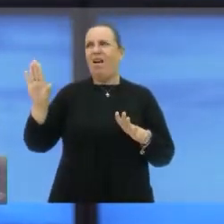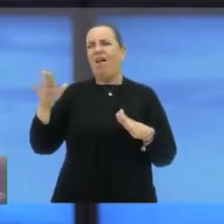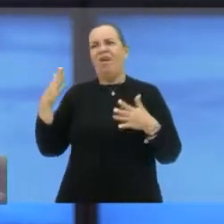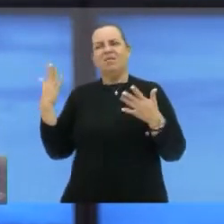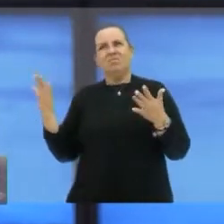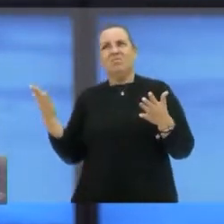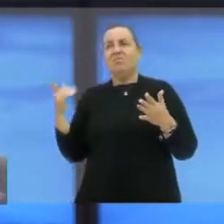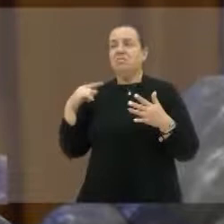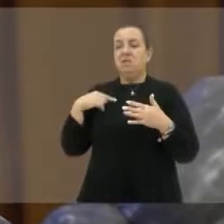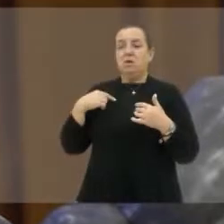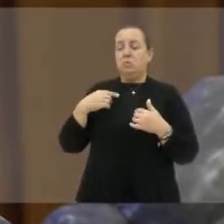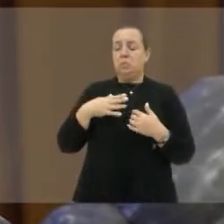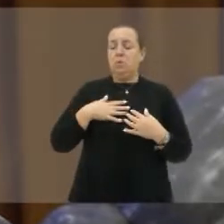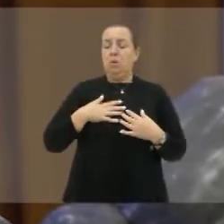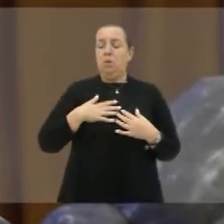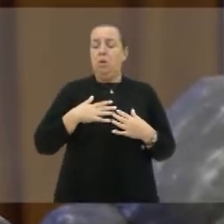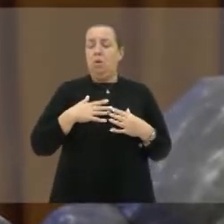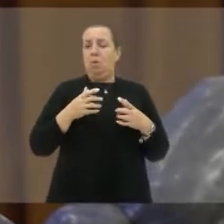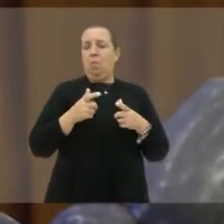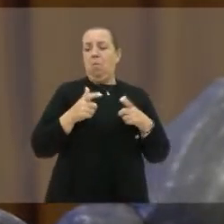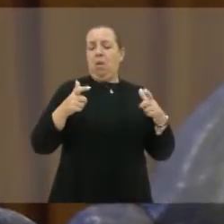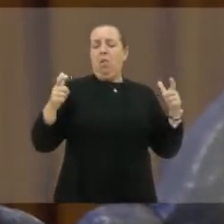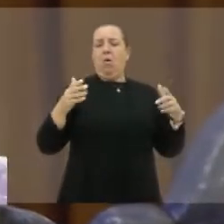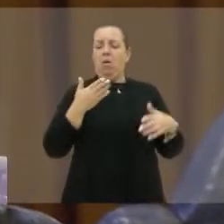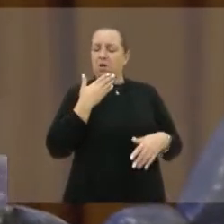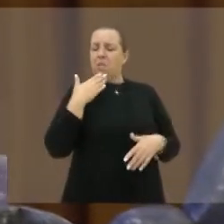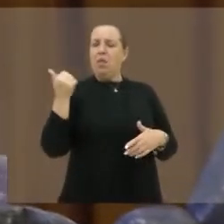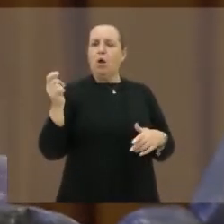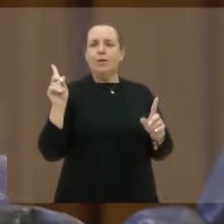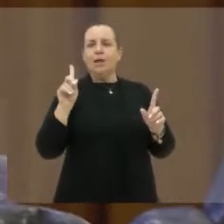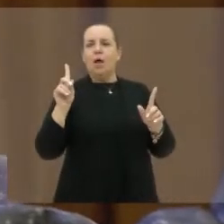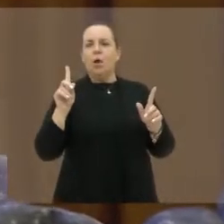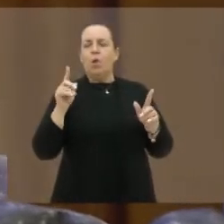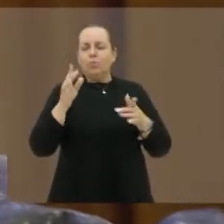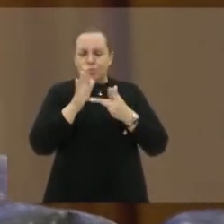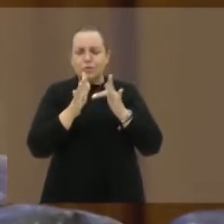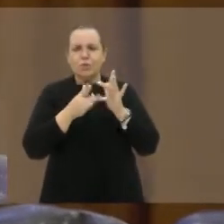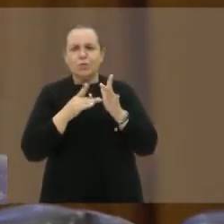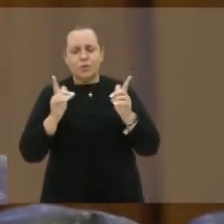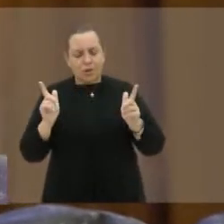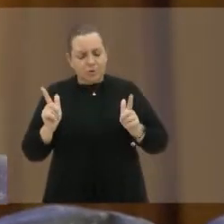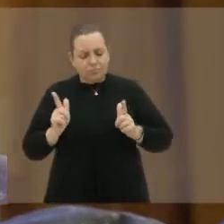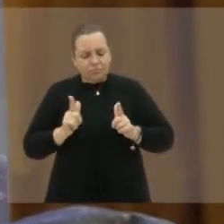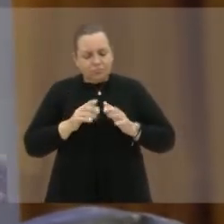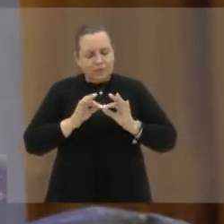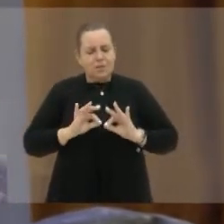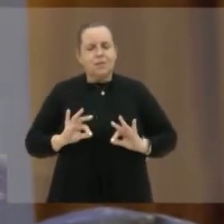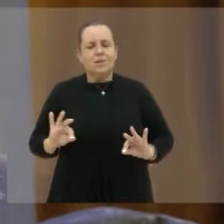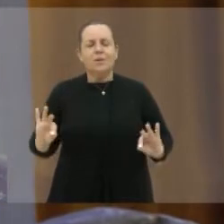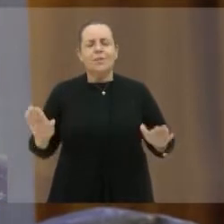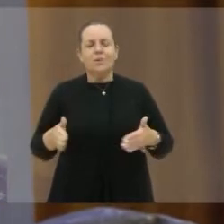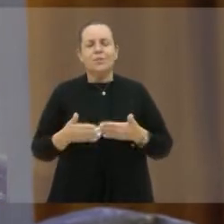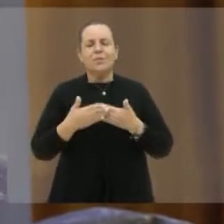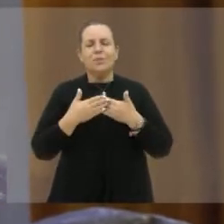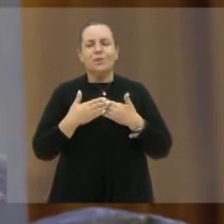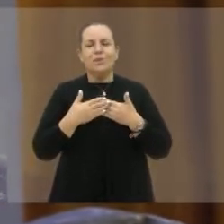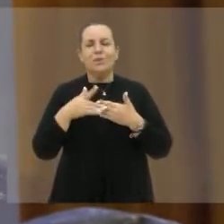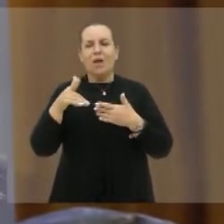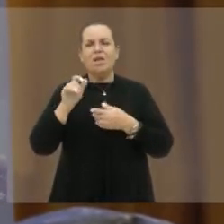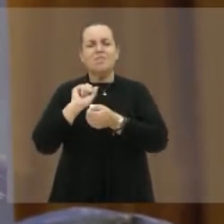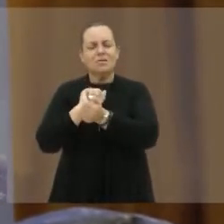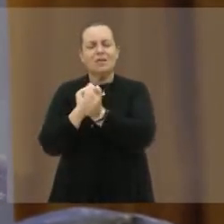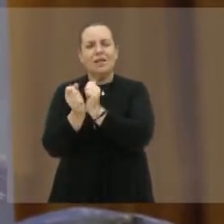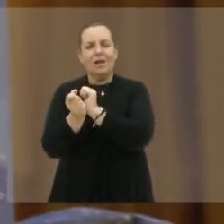mas esvaziou-se, tornou-se assim, assumiu a condição de escravo.